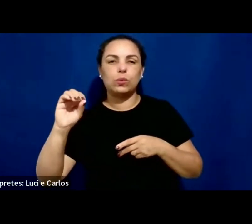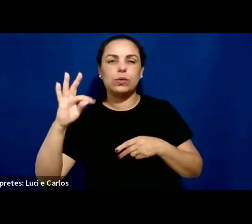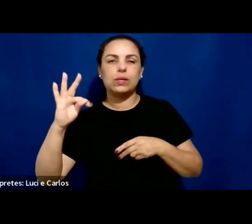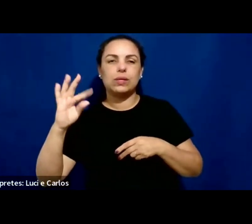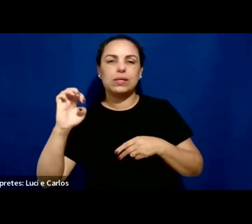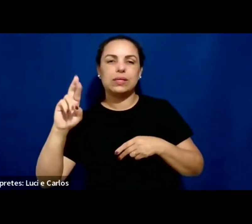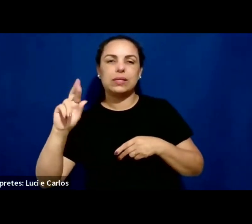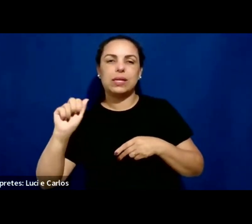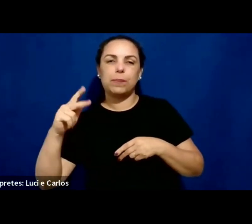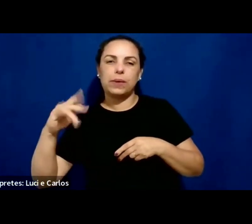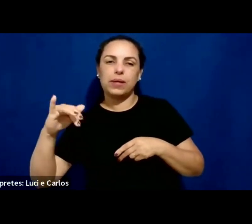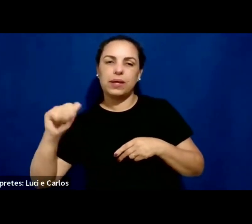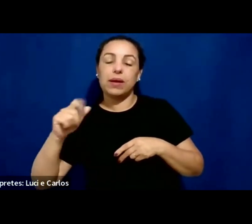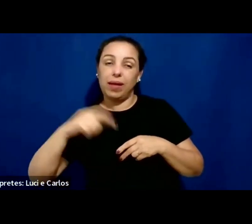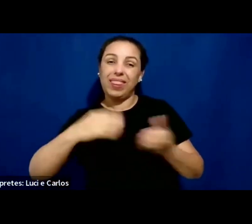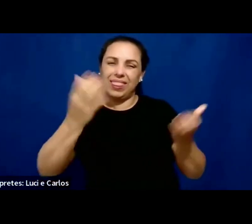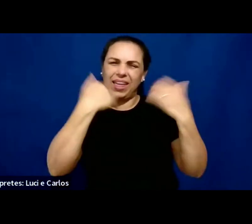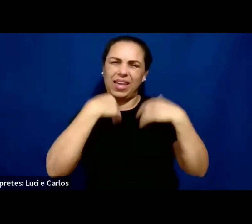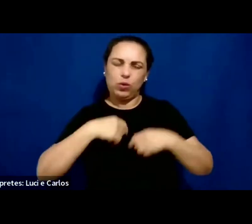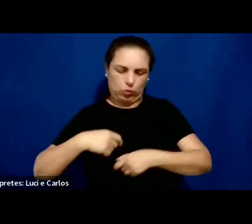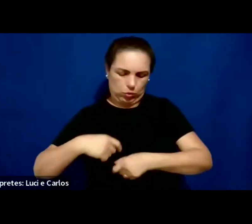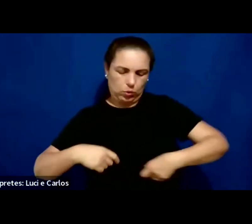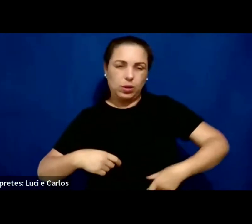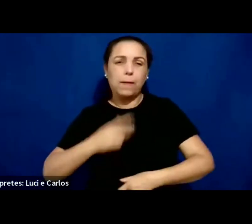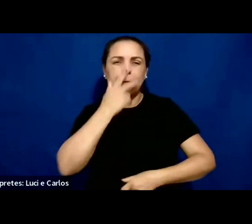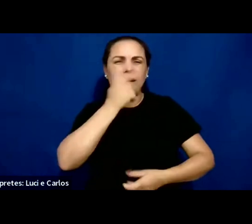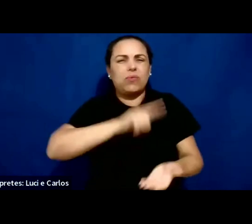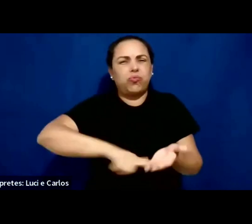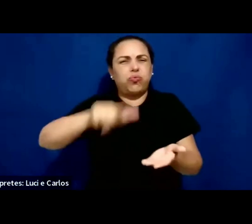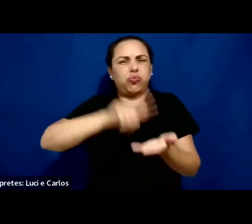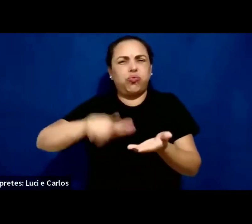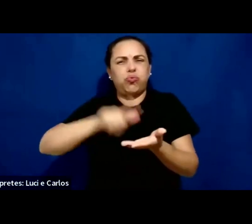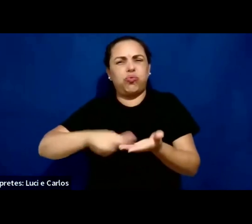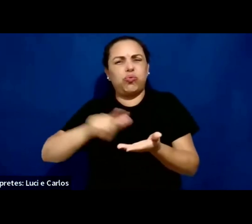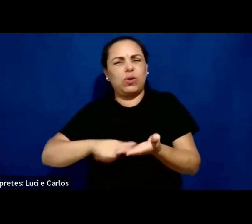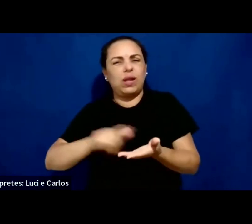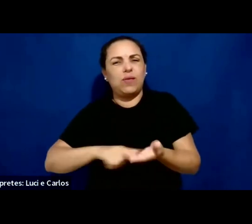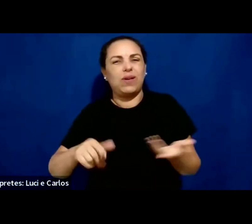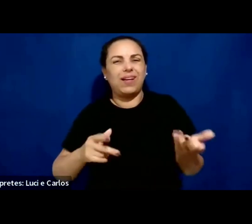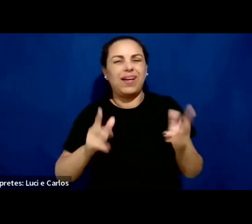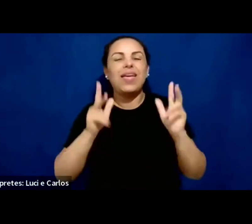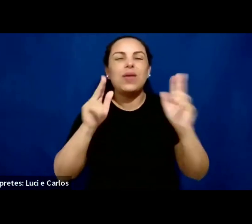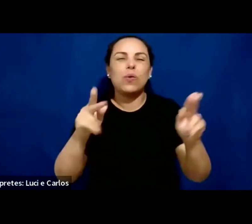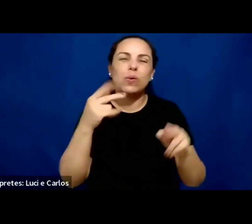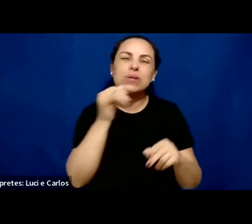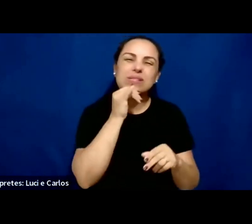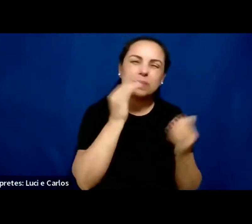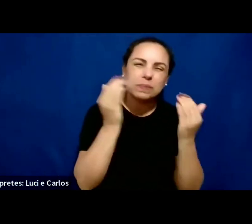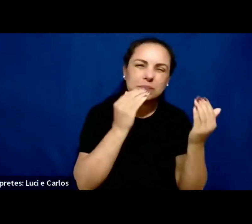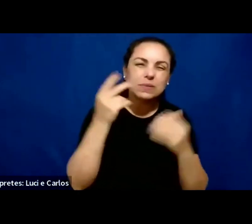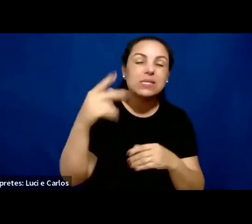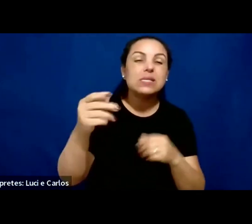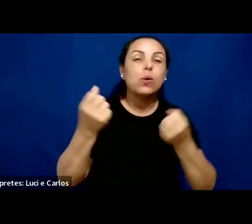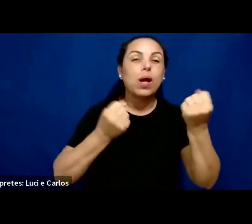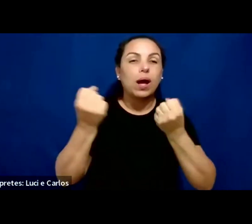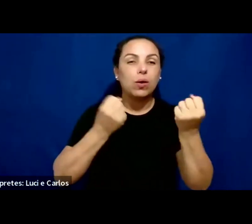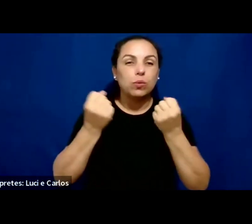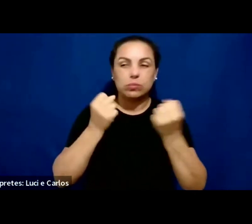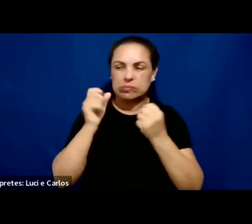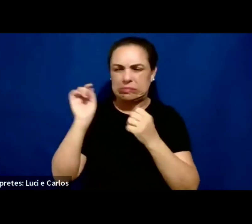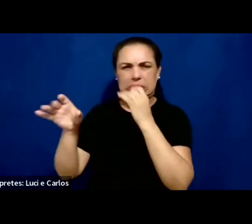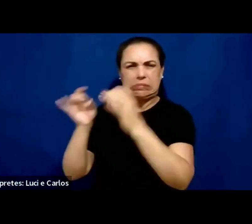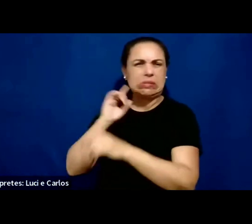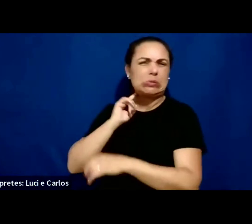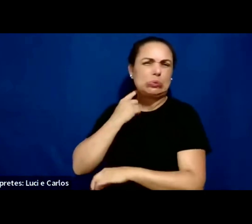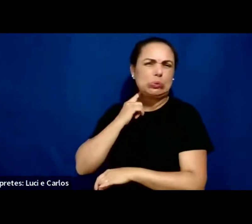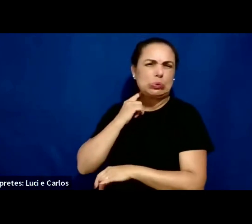o seu intestino, entendeu? Quando você lava seu carro, como é que ele fica? Bonito.